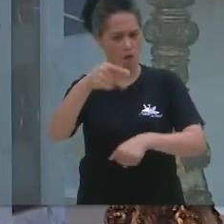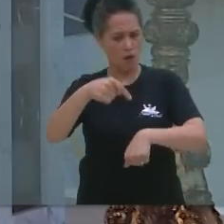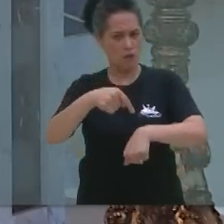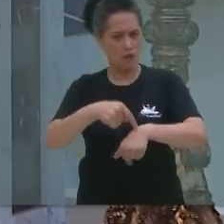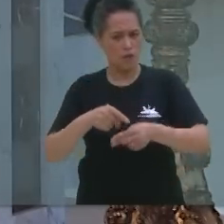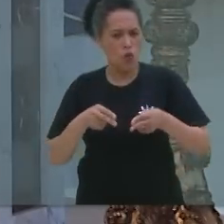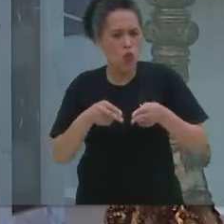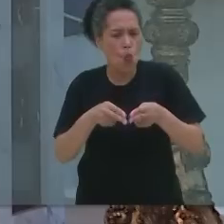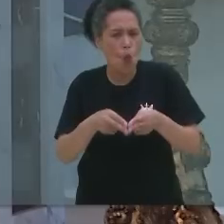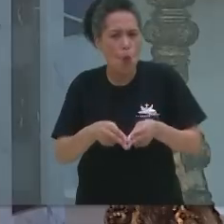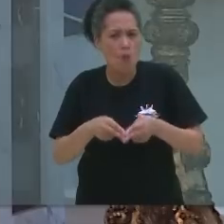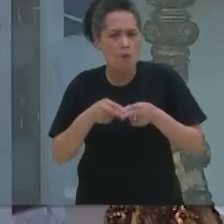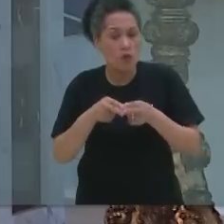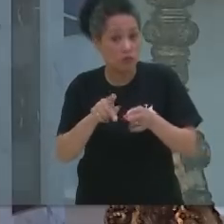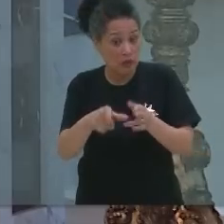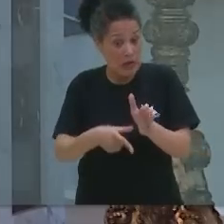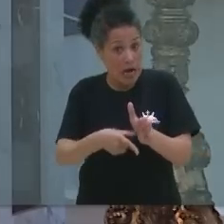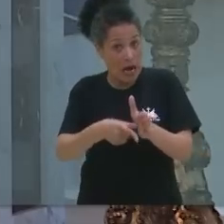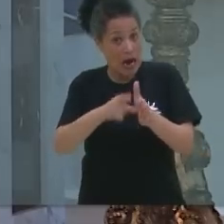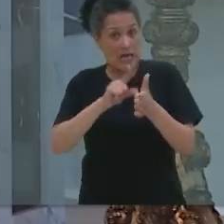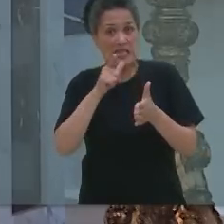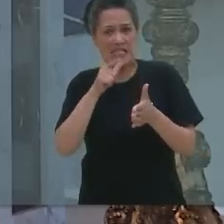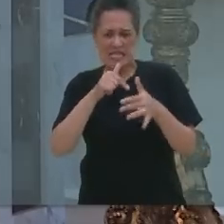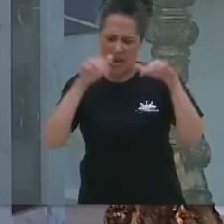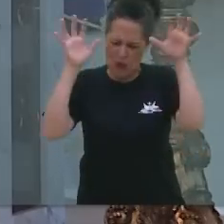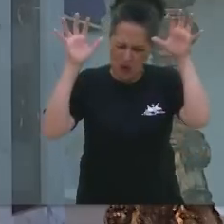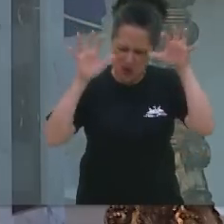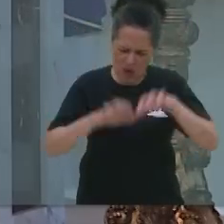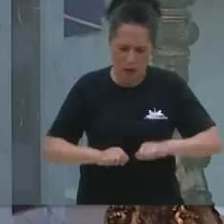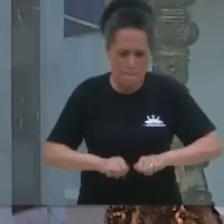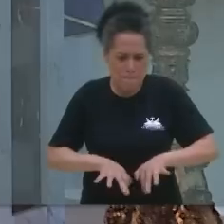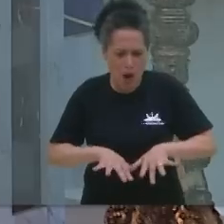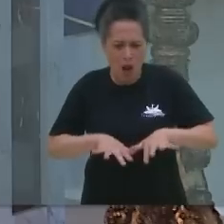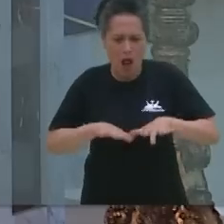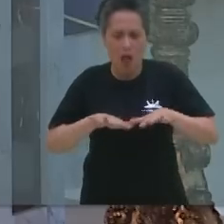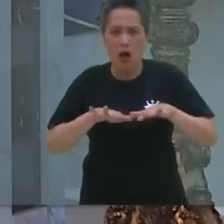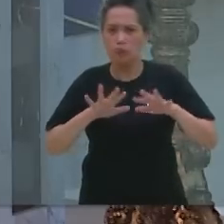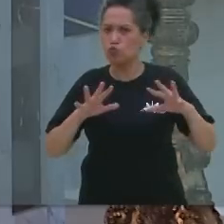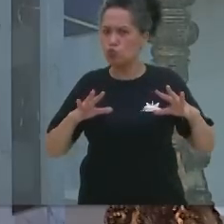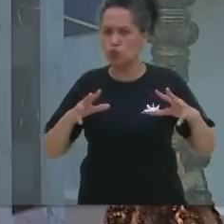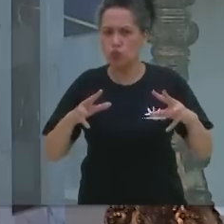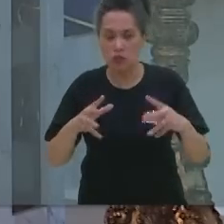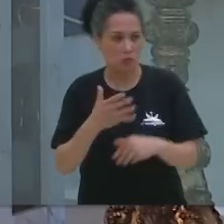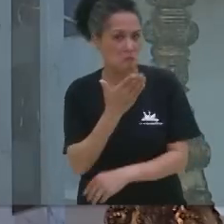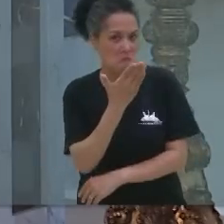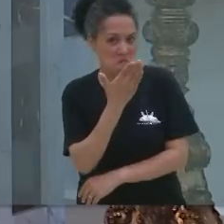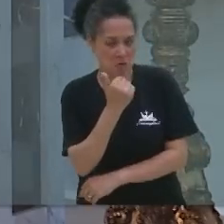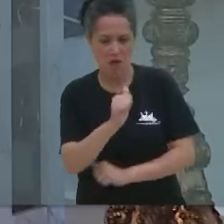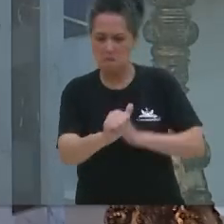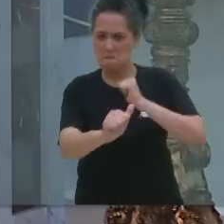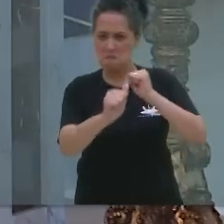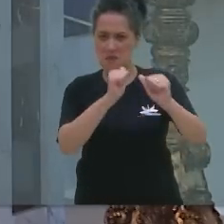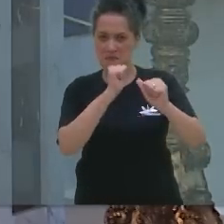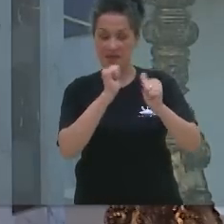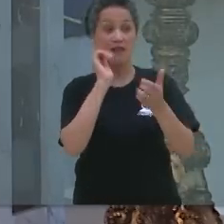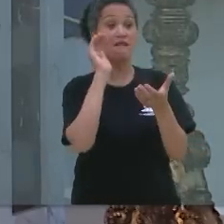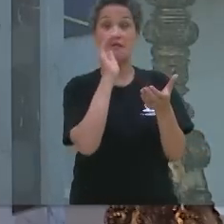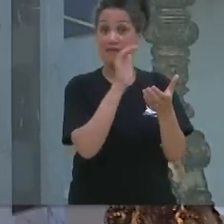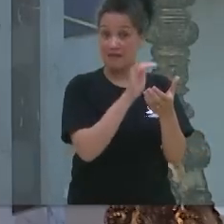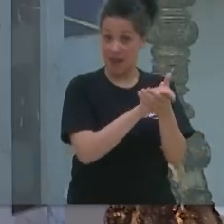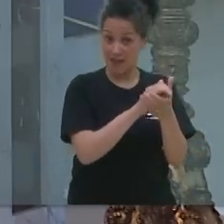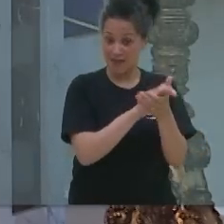pois nos dias antes do dilúvio, todos comiam e bebiam, casavam-se e davam-se